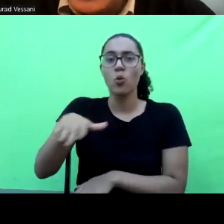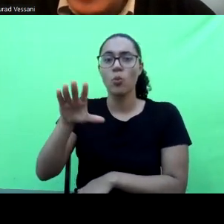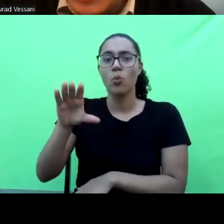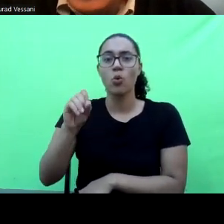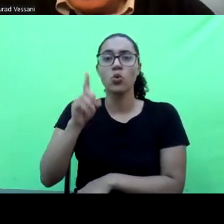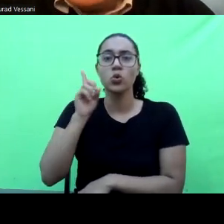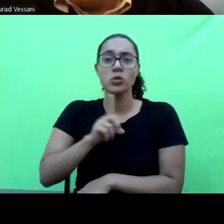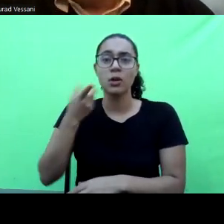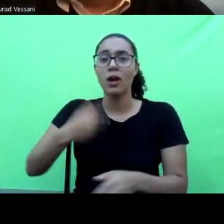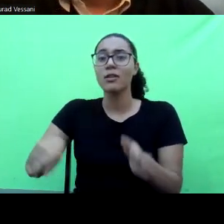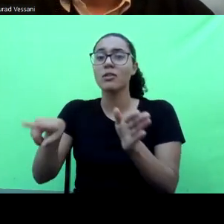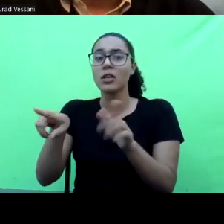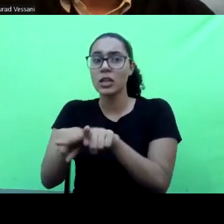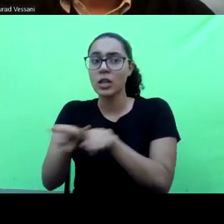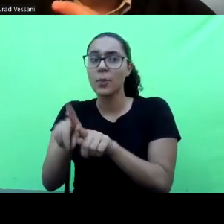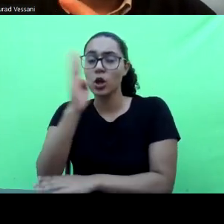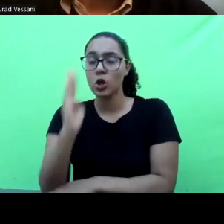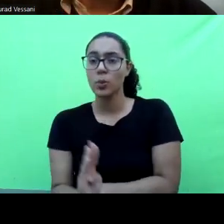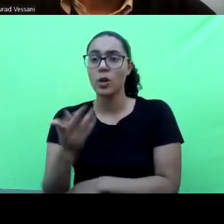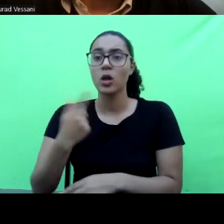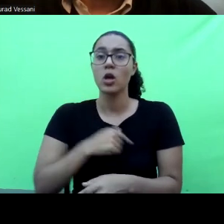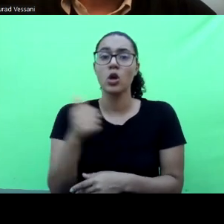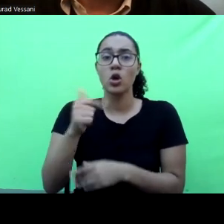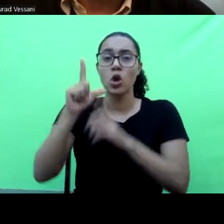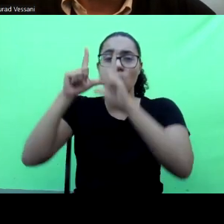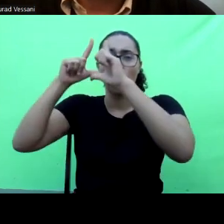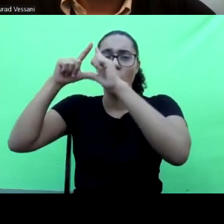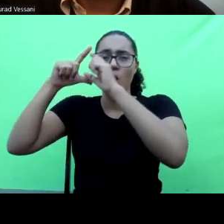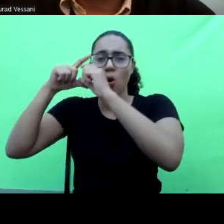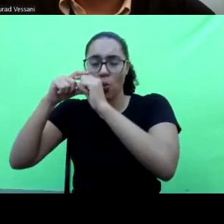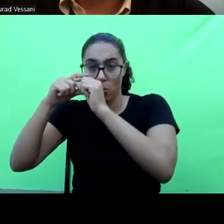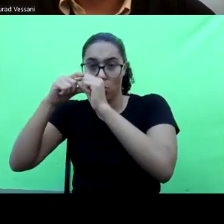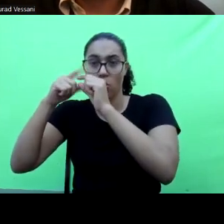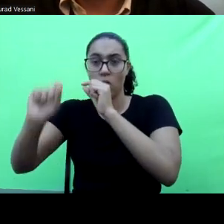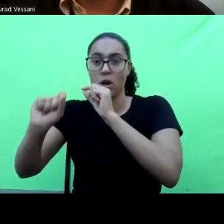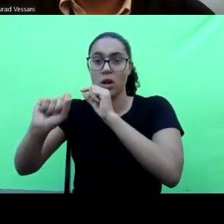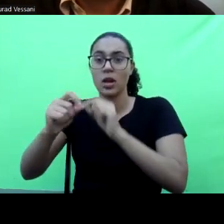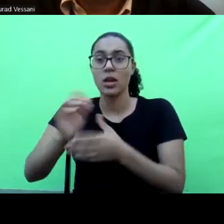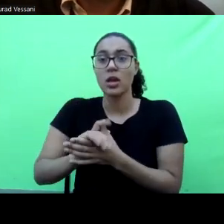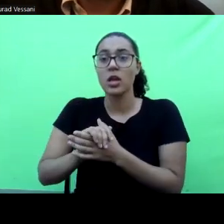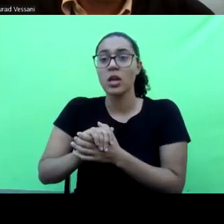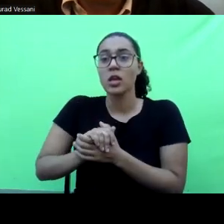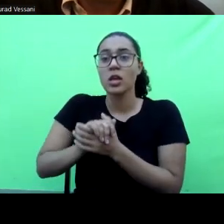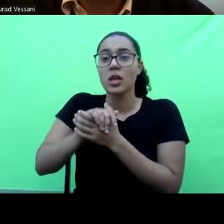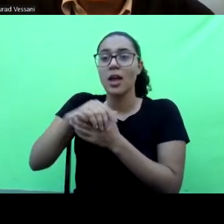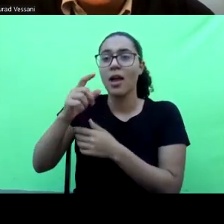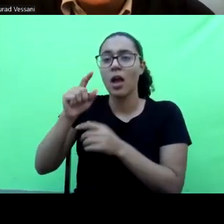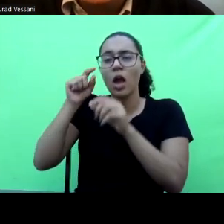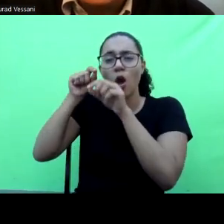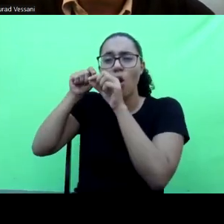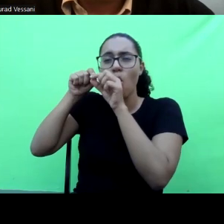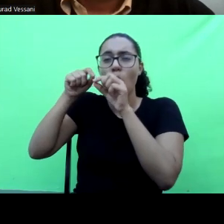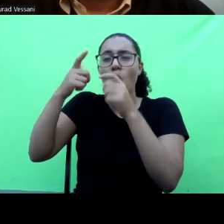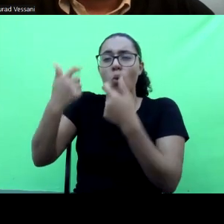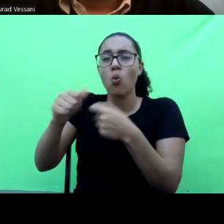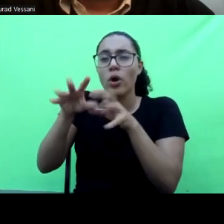no Brasil, e o glaucoma primário de ângulo fechado, que tem a ver com a anatomia do canalzinho de drenagem do olho,